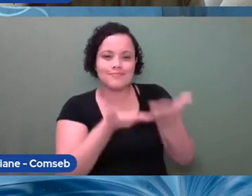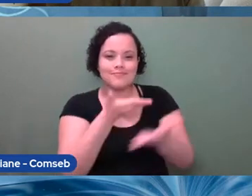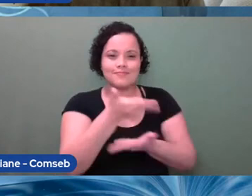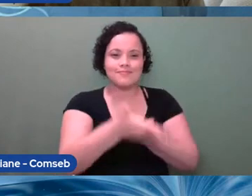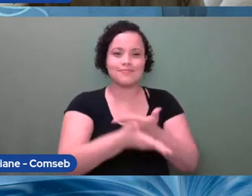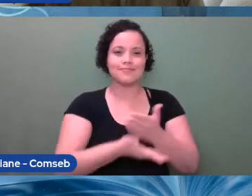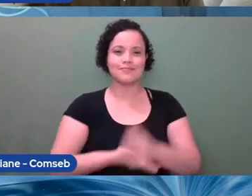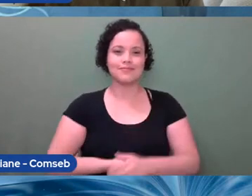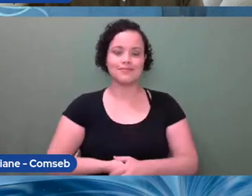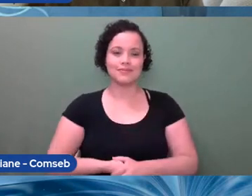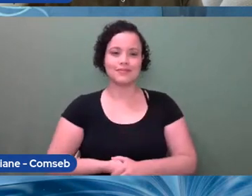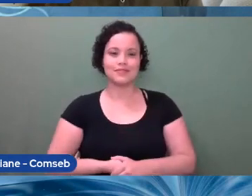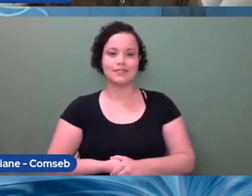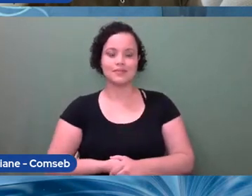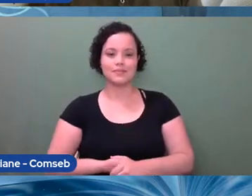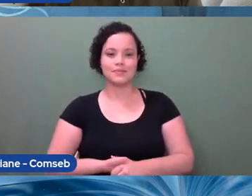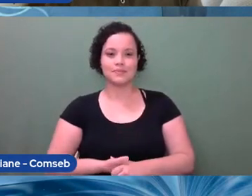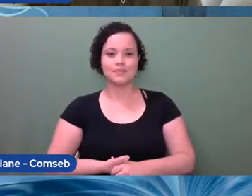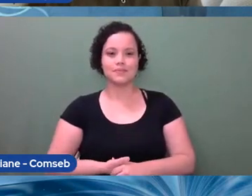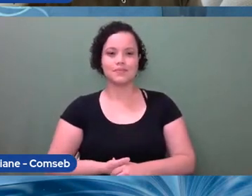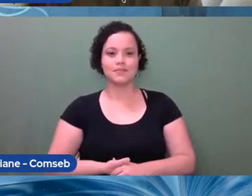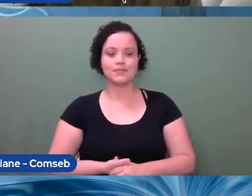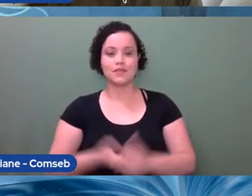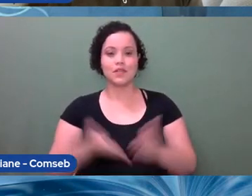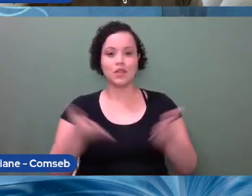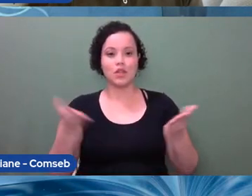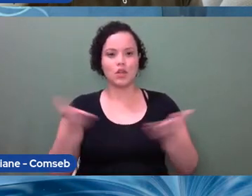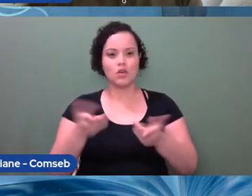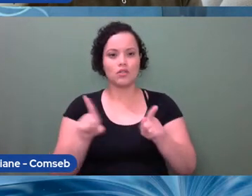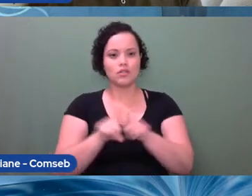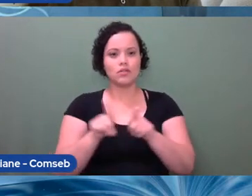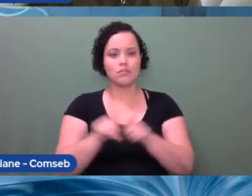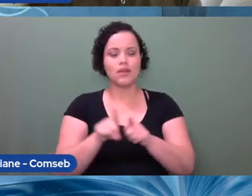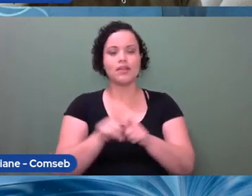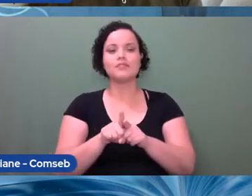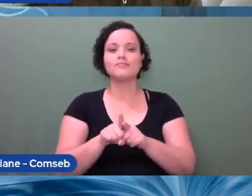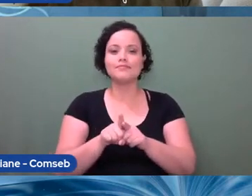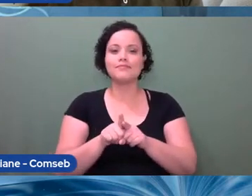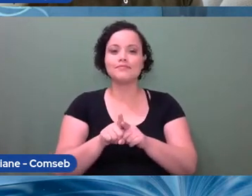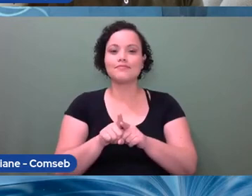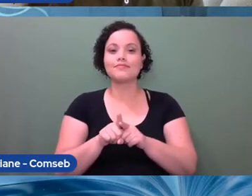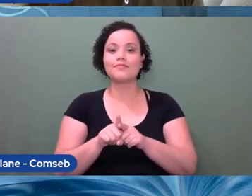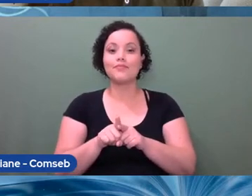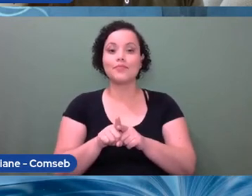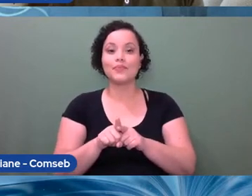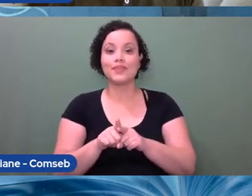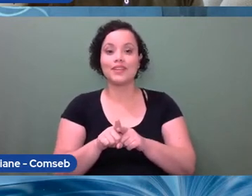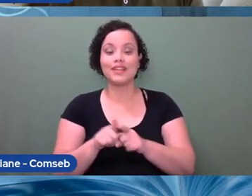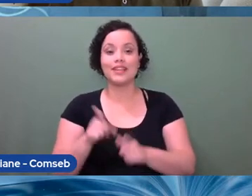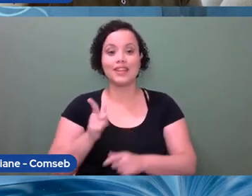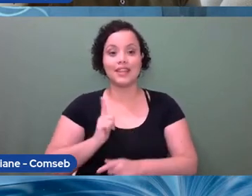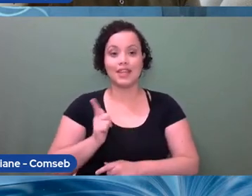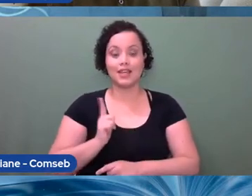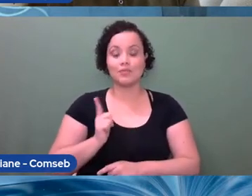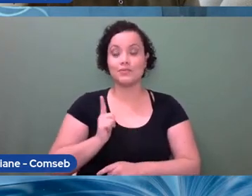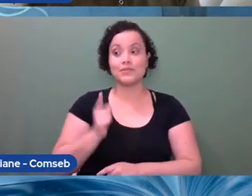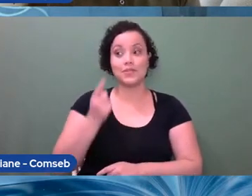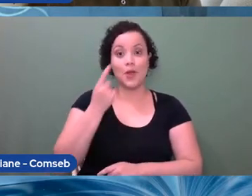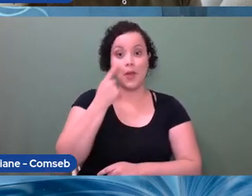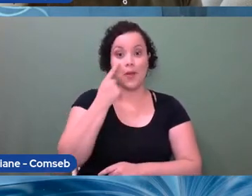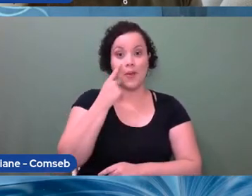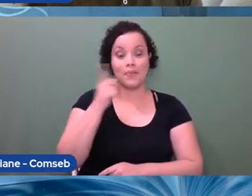E hoje também contamos, Carlos e queridos amigos, com a presença de Otarciro